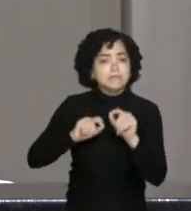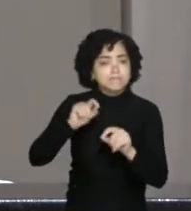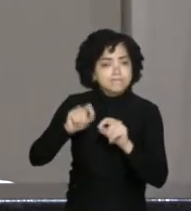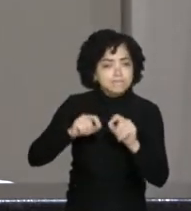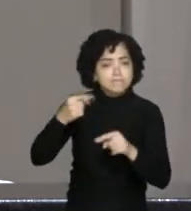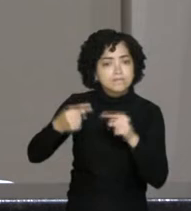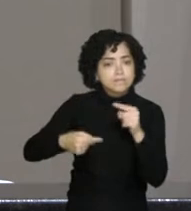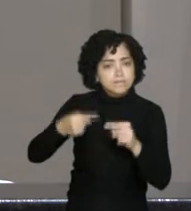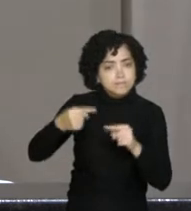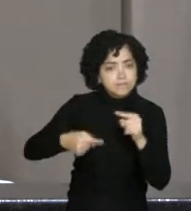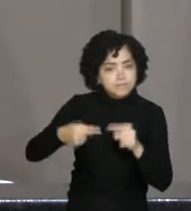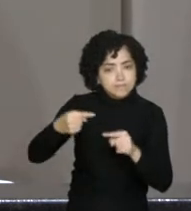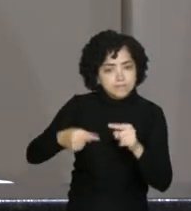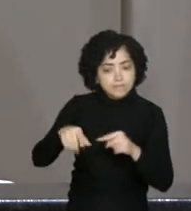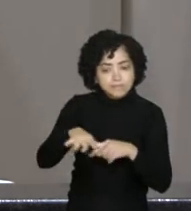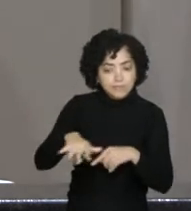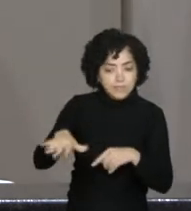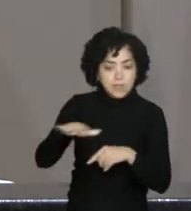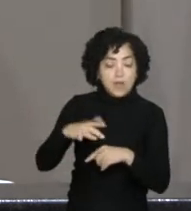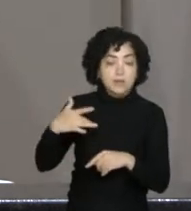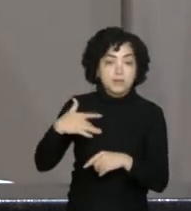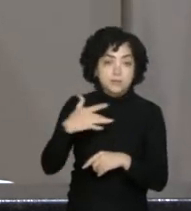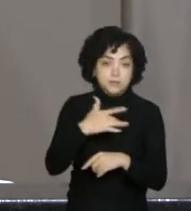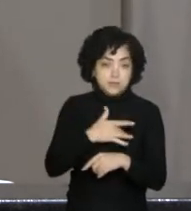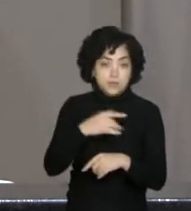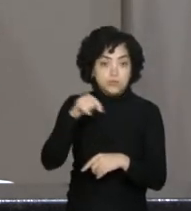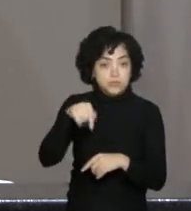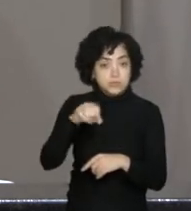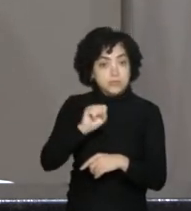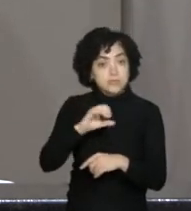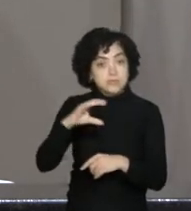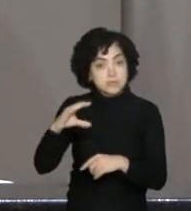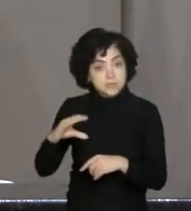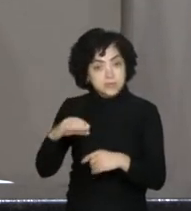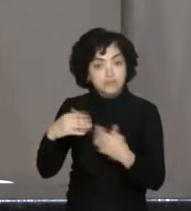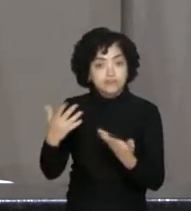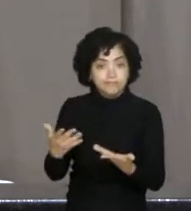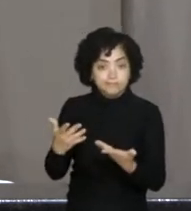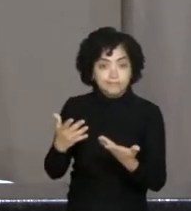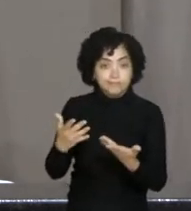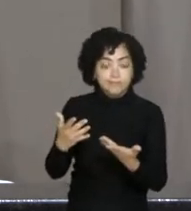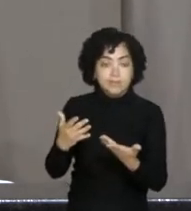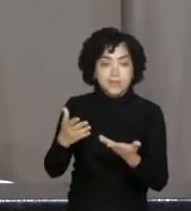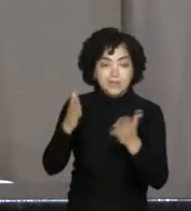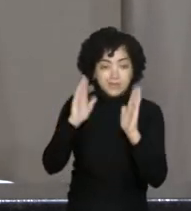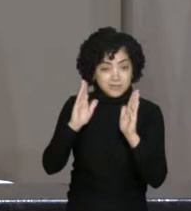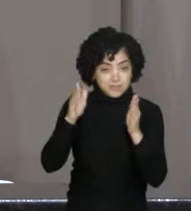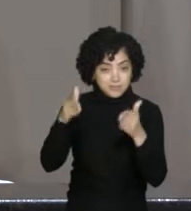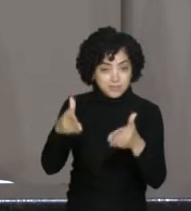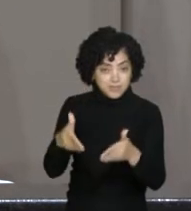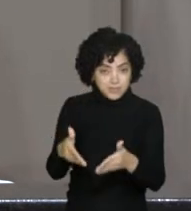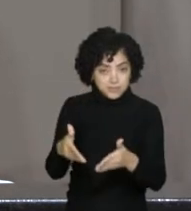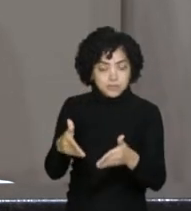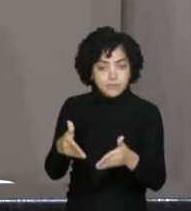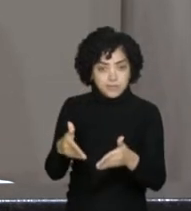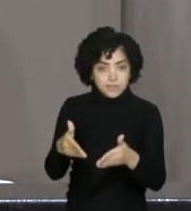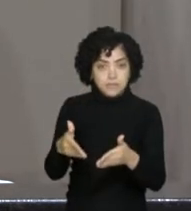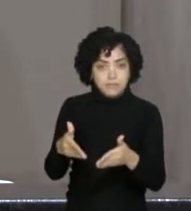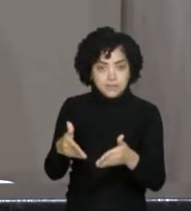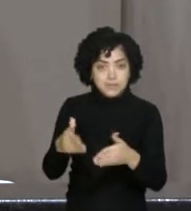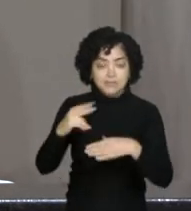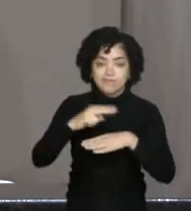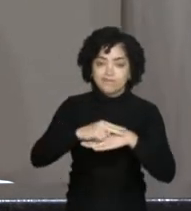que envolvem a saúde no estado de Santa Catarina e, especificamente, as questões das